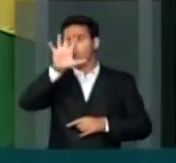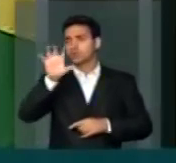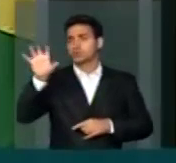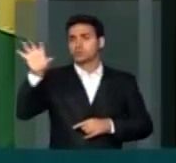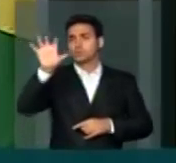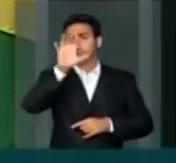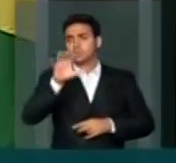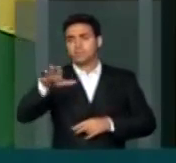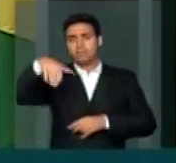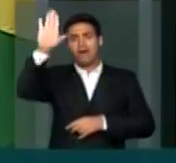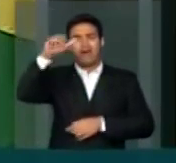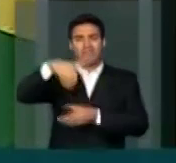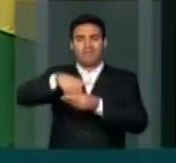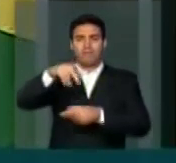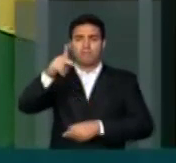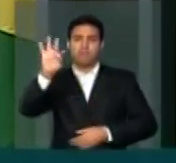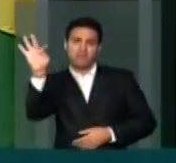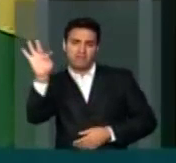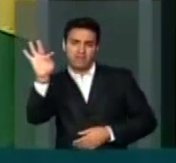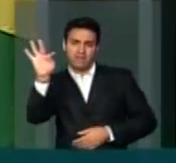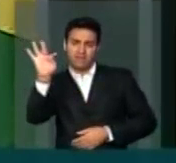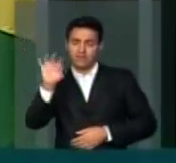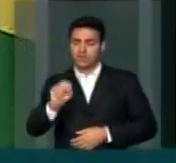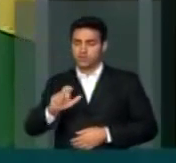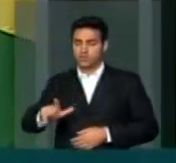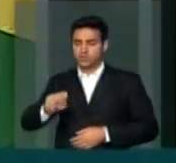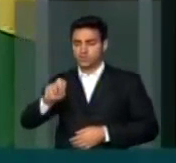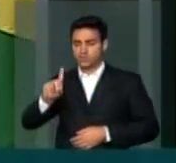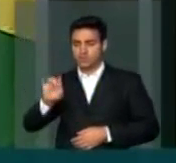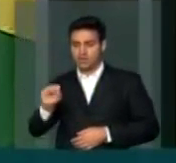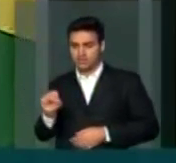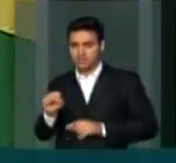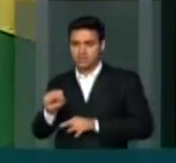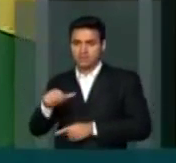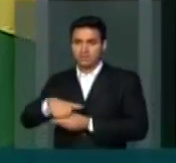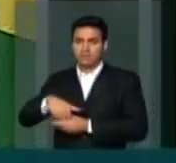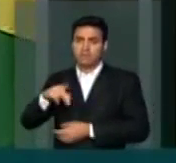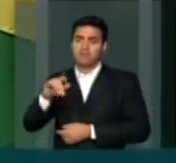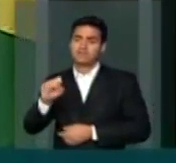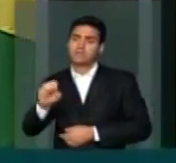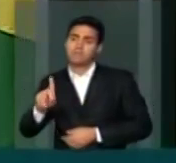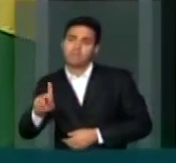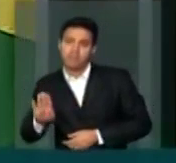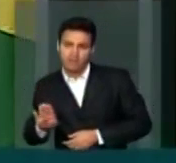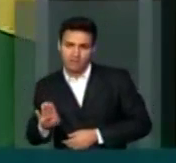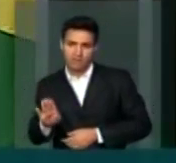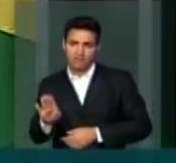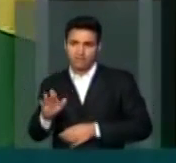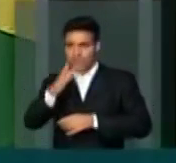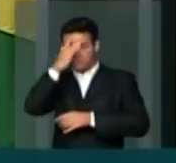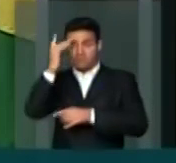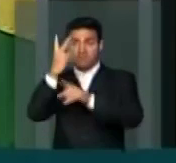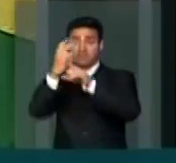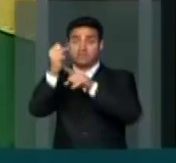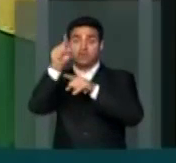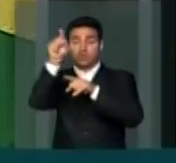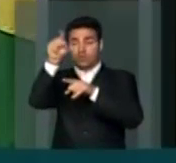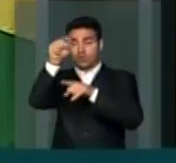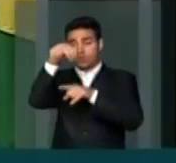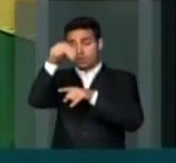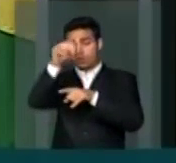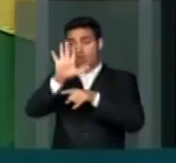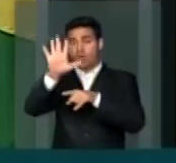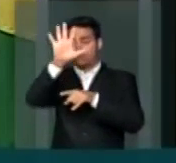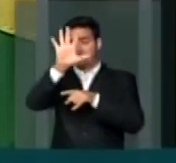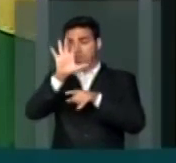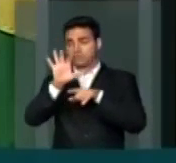rascunho de torpe mapa de um Brasil dividido entre nós e outros, entre vencedores e derrotados. O que divide o